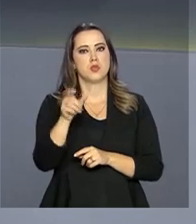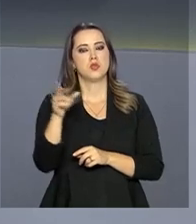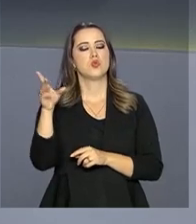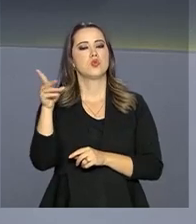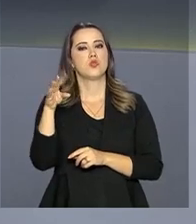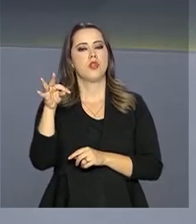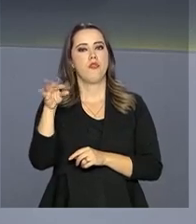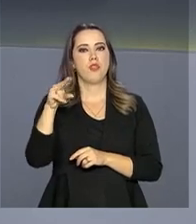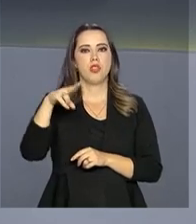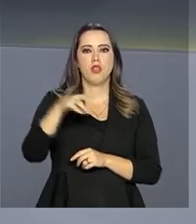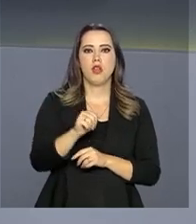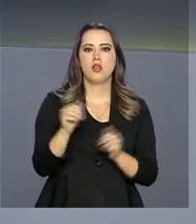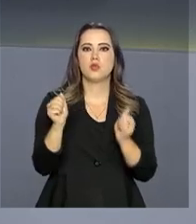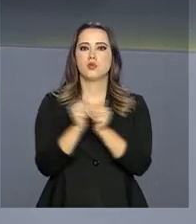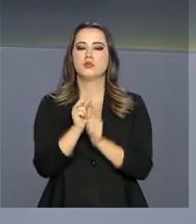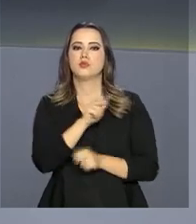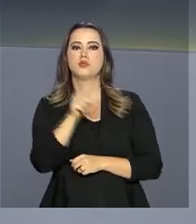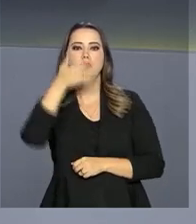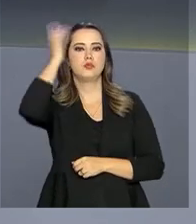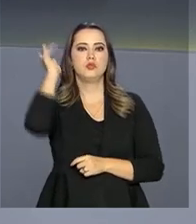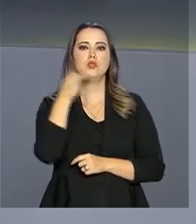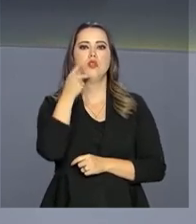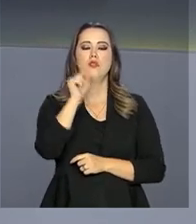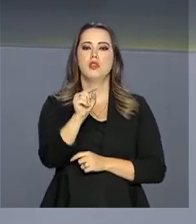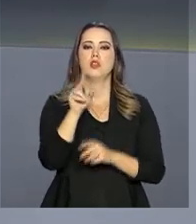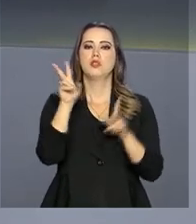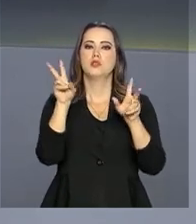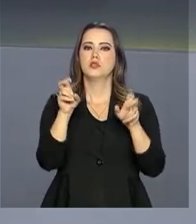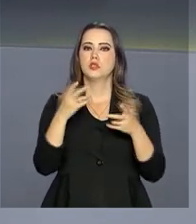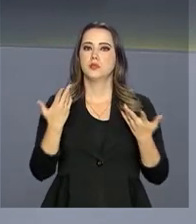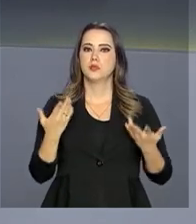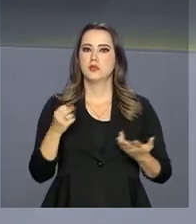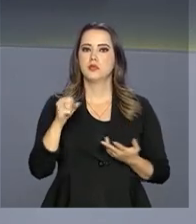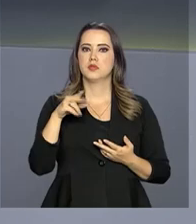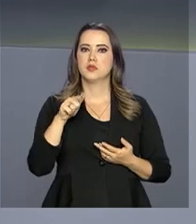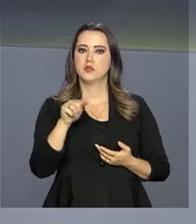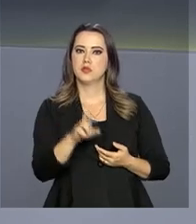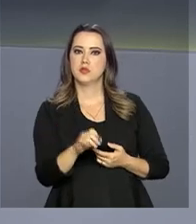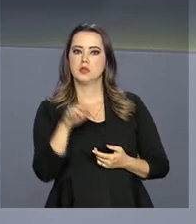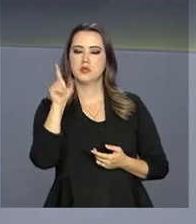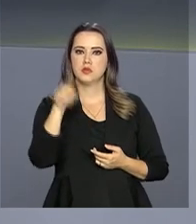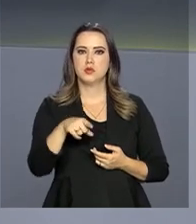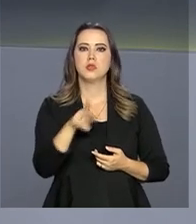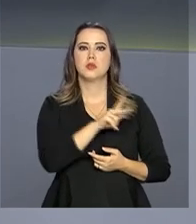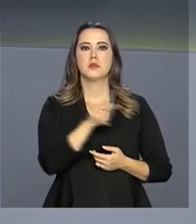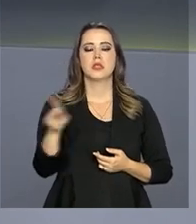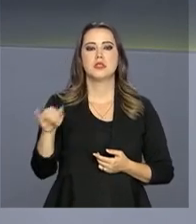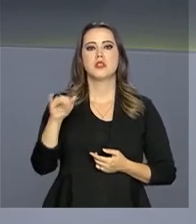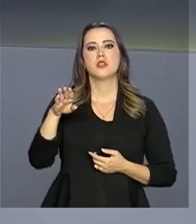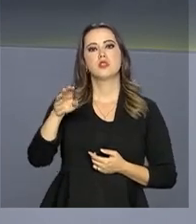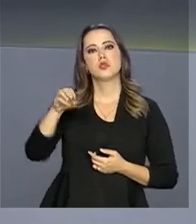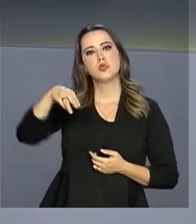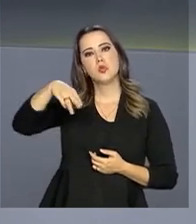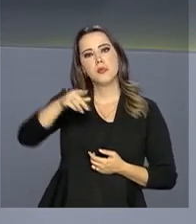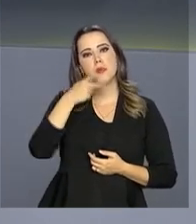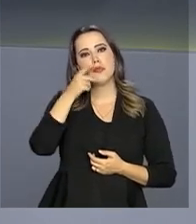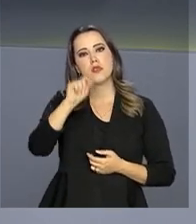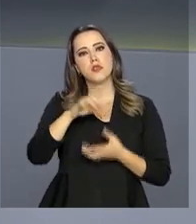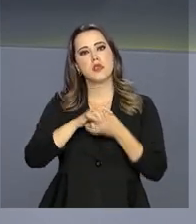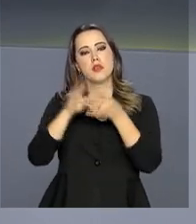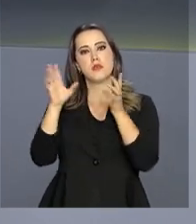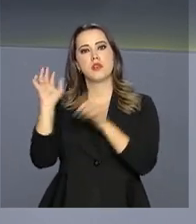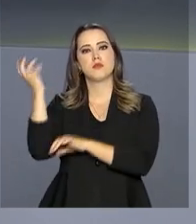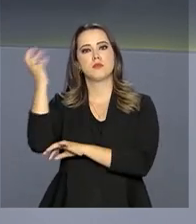se reuniram com o presidente Michel Temer para tratar do assunto. A Sueli Araújo, que é a presidente do IBAMA, disse que a liberação de